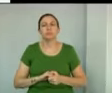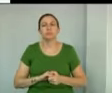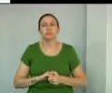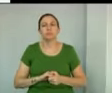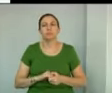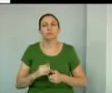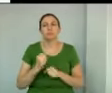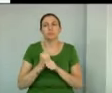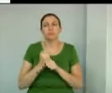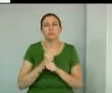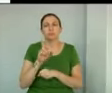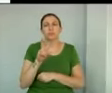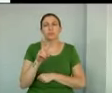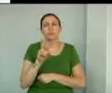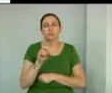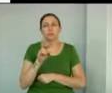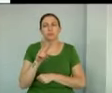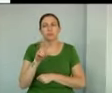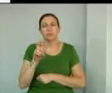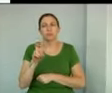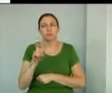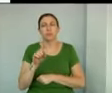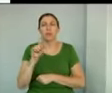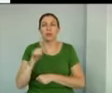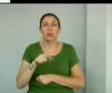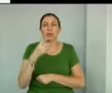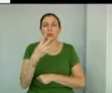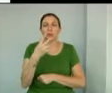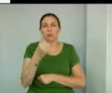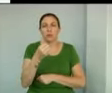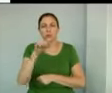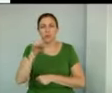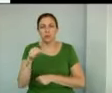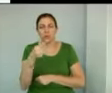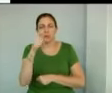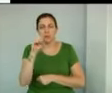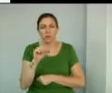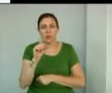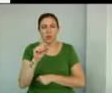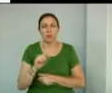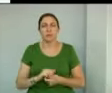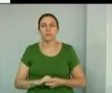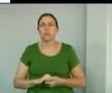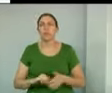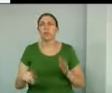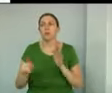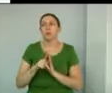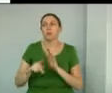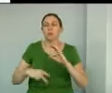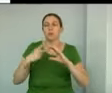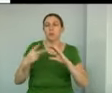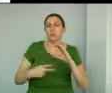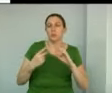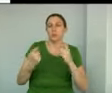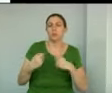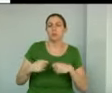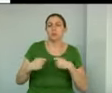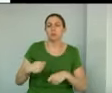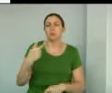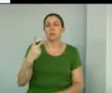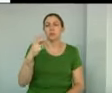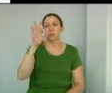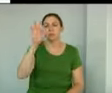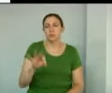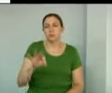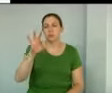para 2025, 46,10%. Tá? E para as emendas impositivas da Câmara, nós temos que separar 2% da receita corrente